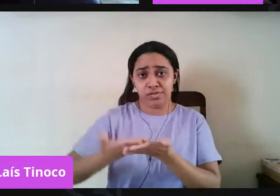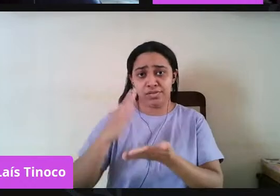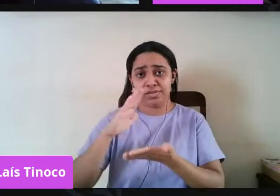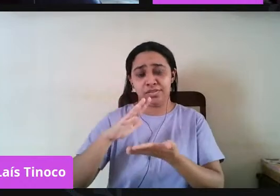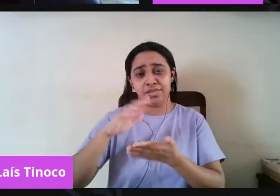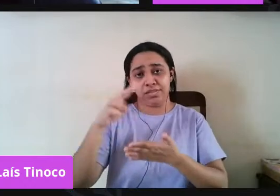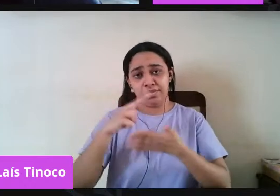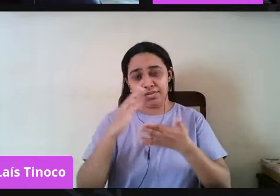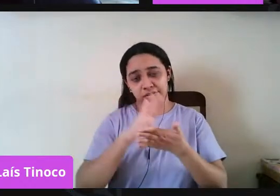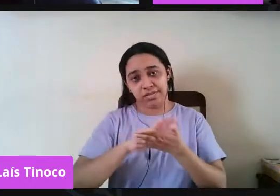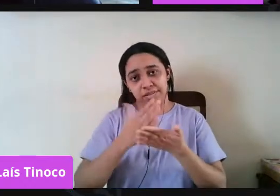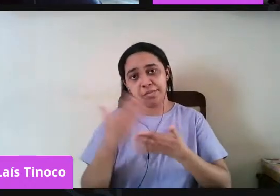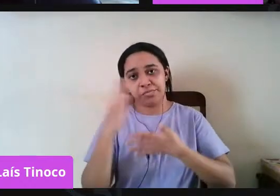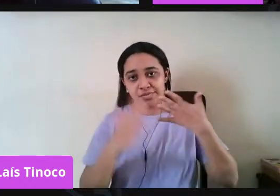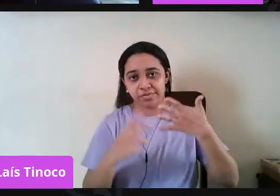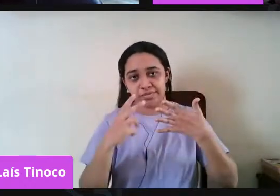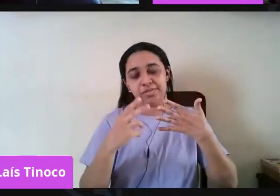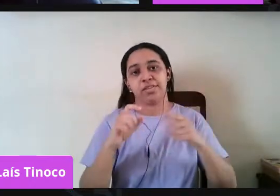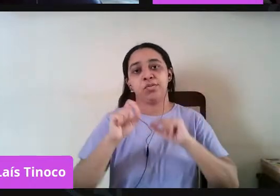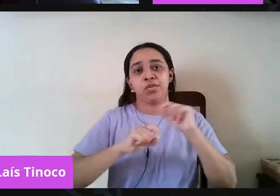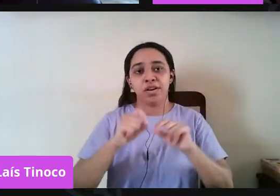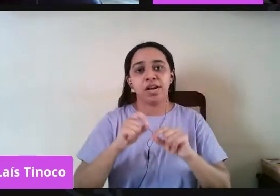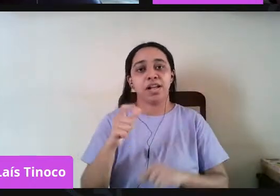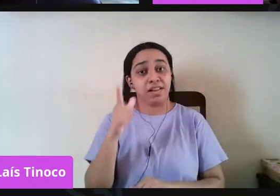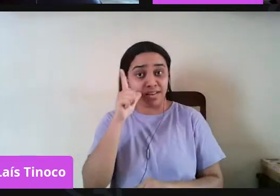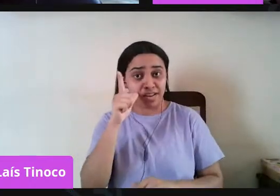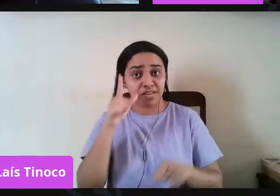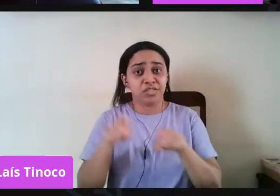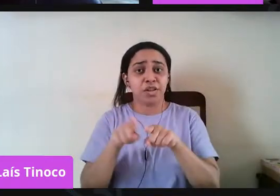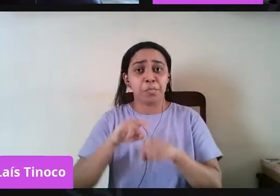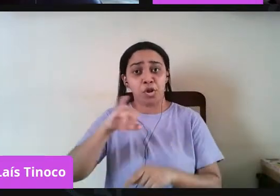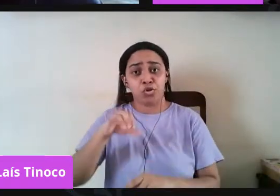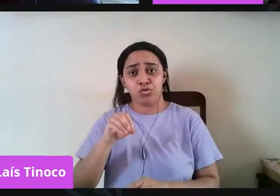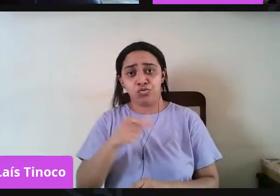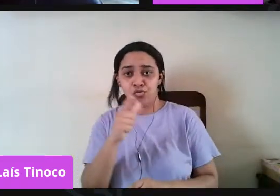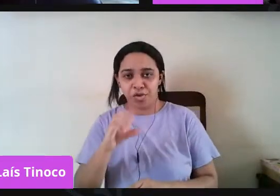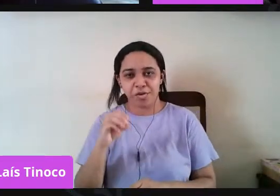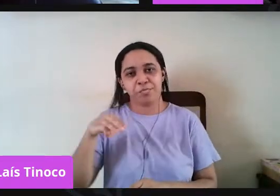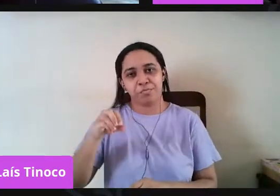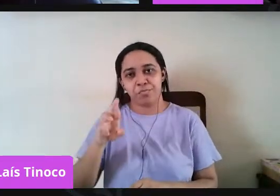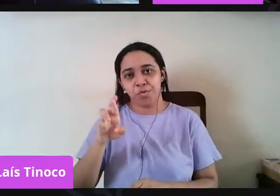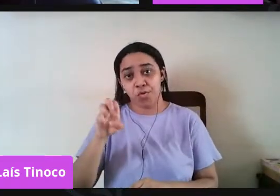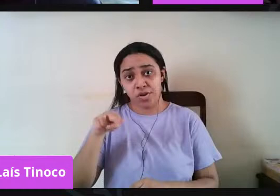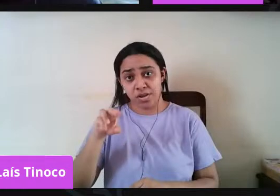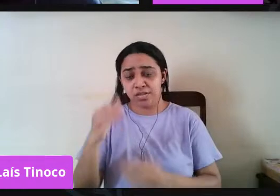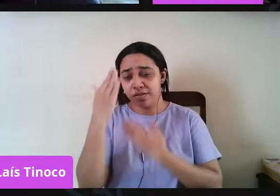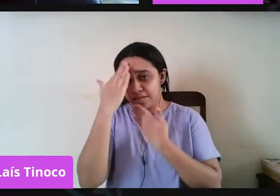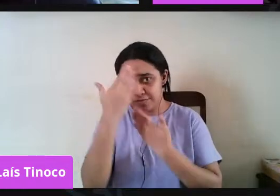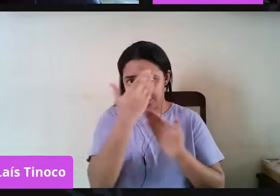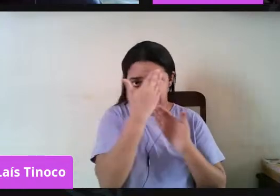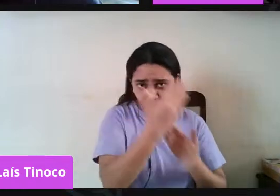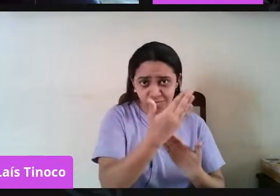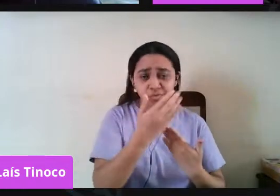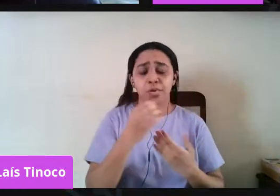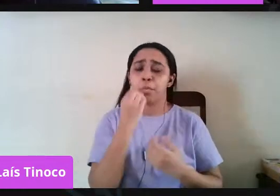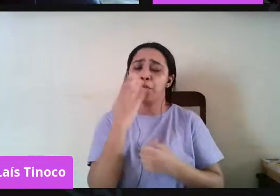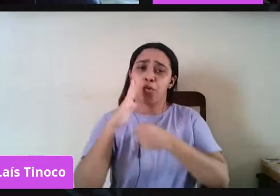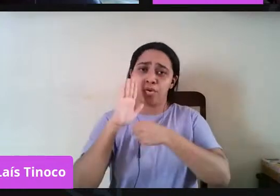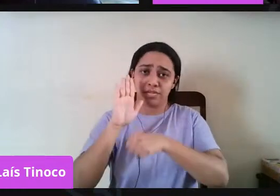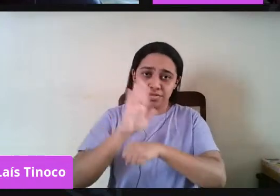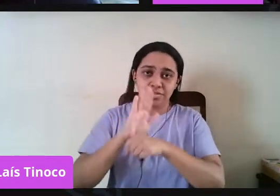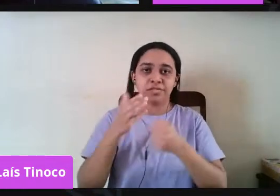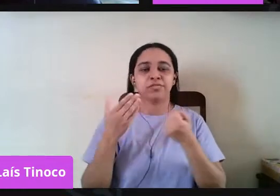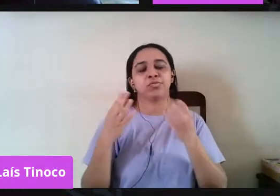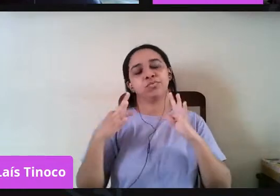Laís Chinoco e o João Moreno. Então, boa tarde a todos, sejam todos bem-vindos